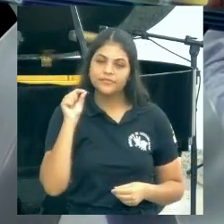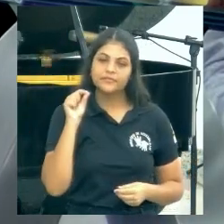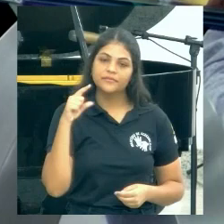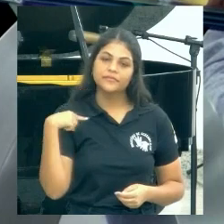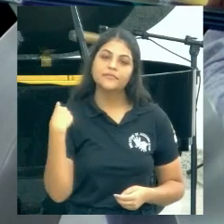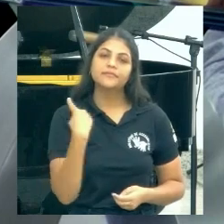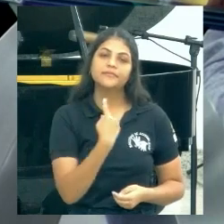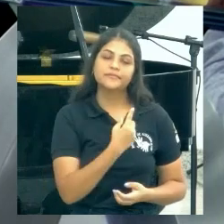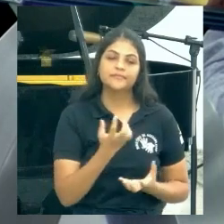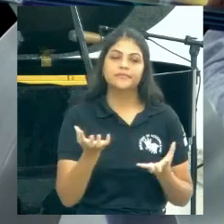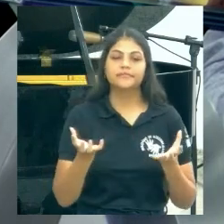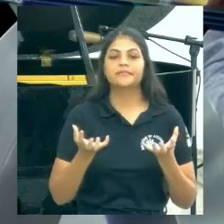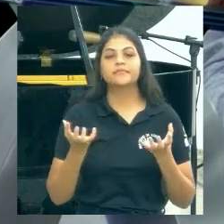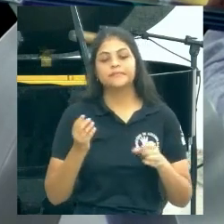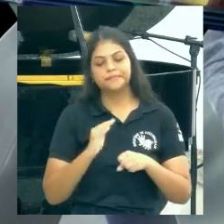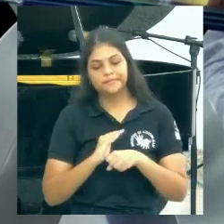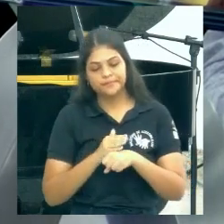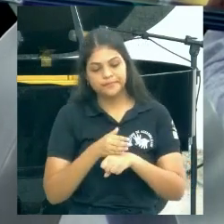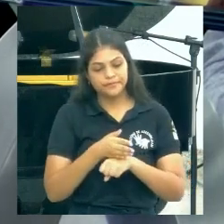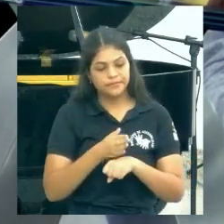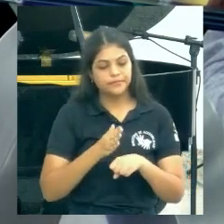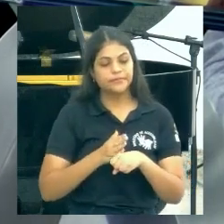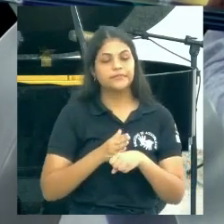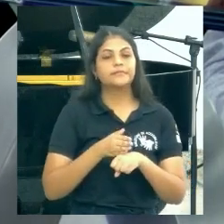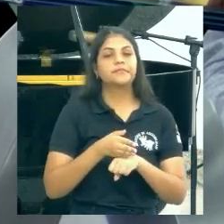queremos fazer parte